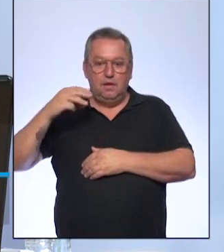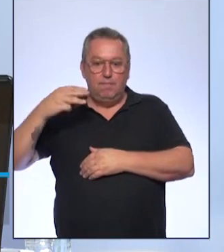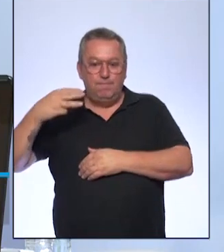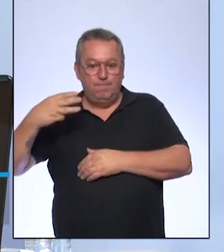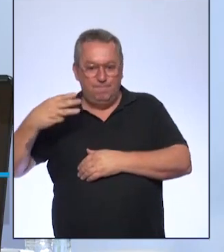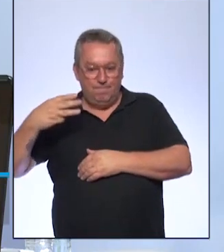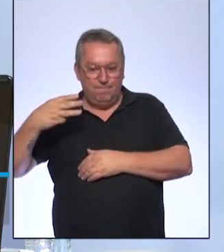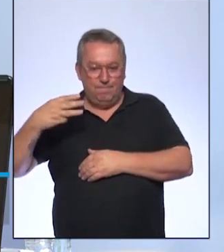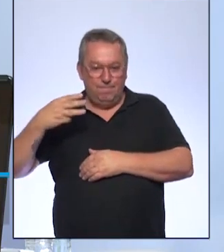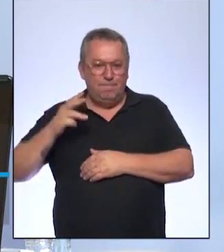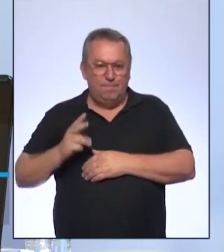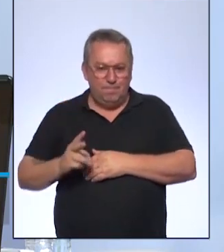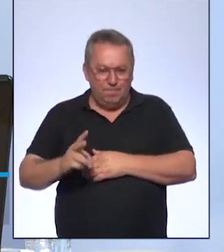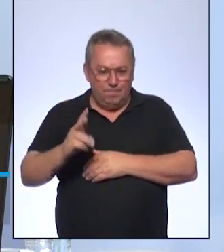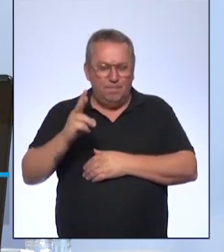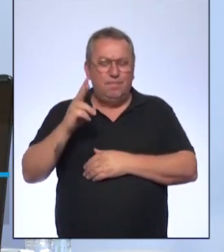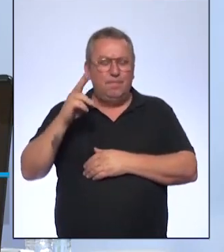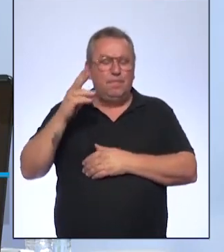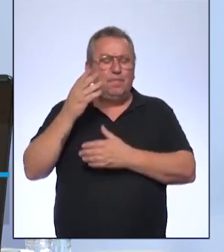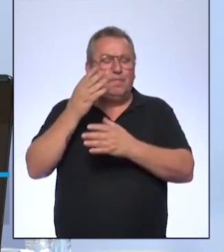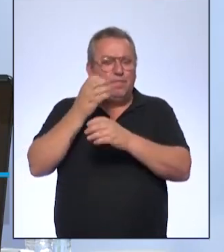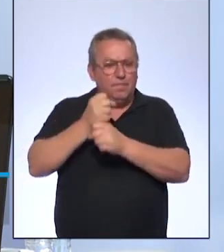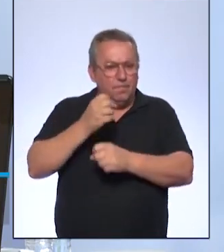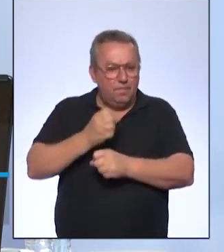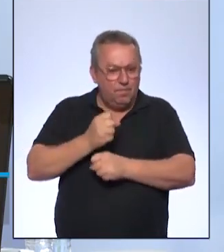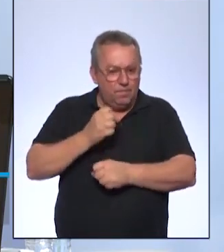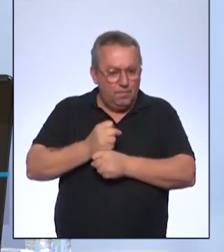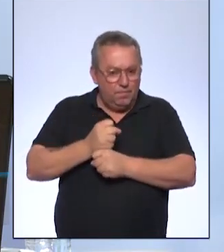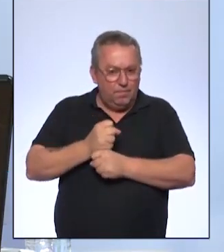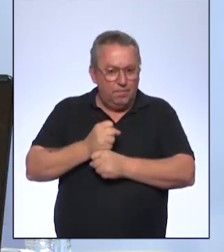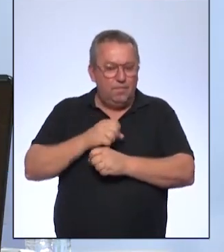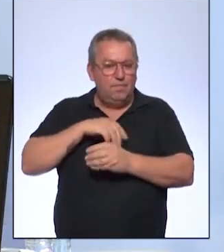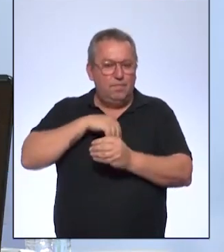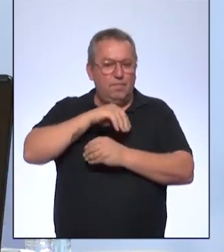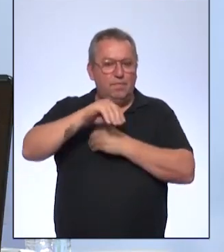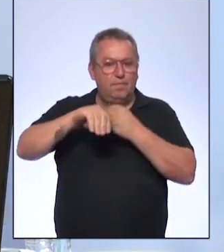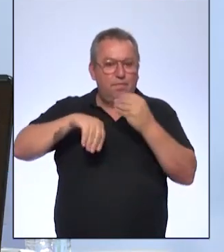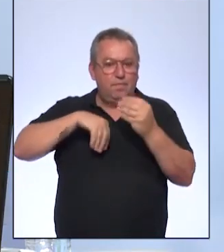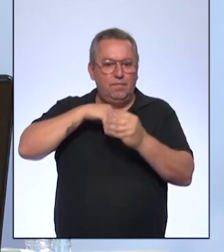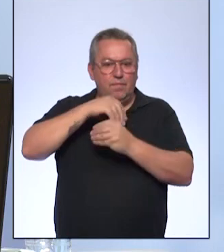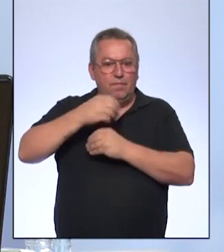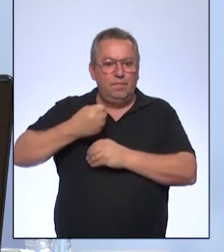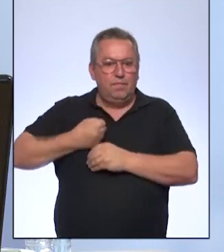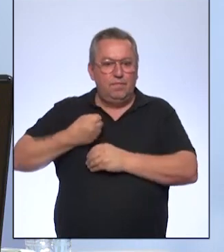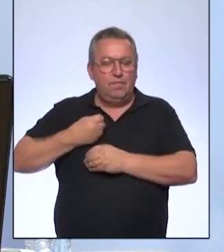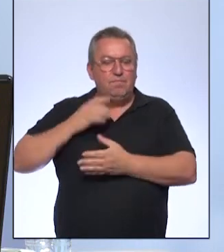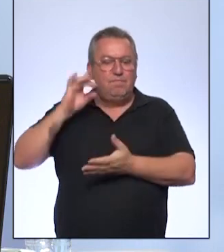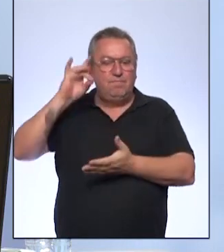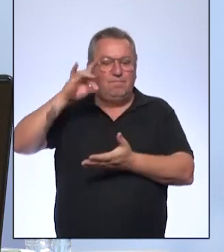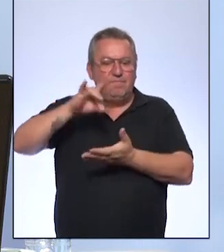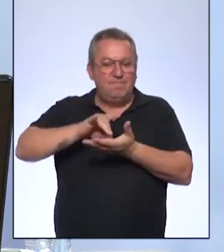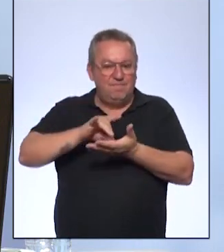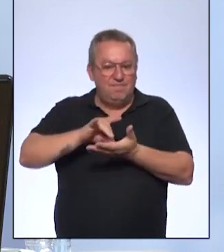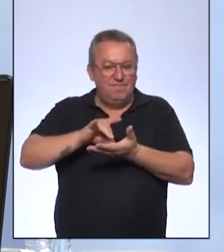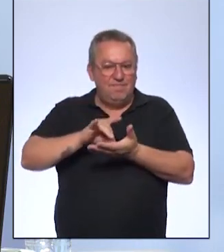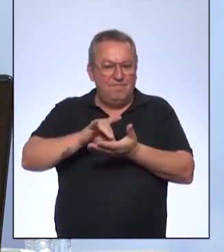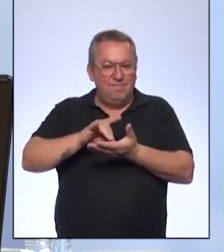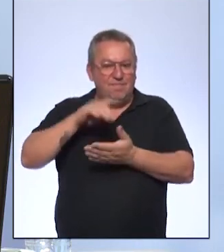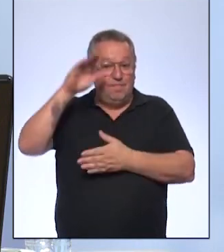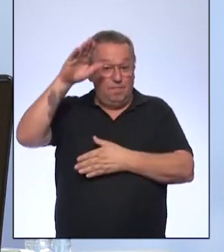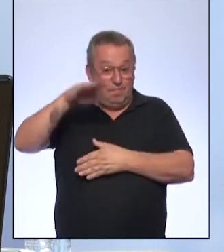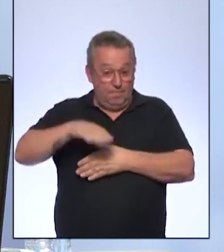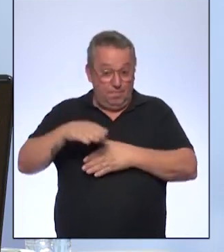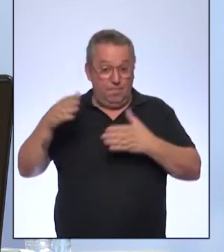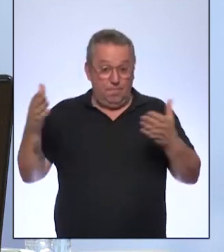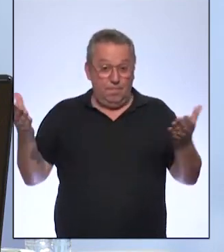09MA03. Vamos continuar com a ideia dos cálculos envolvendo números reais. Na tarde de